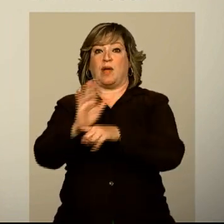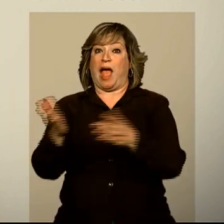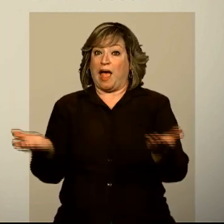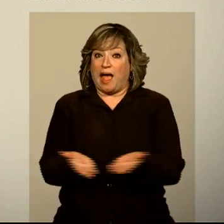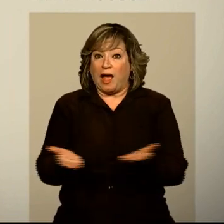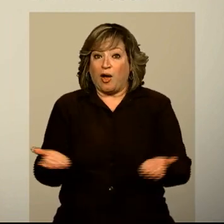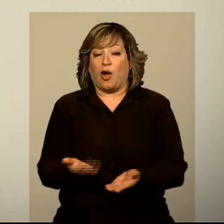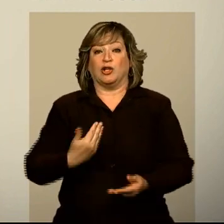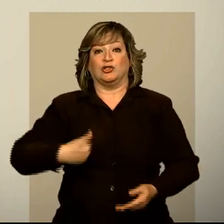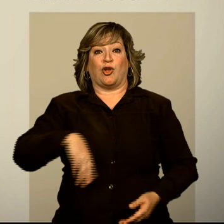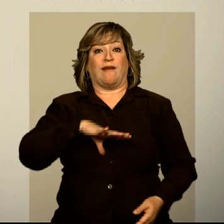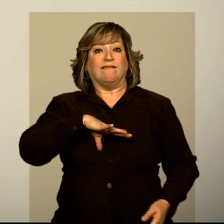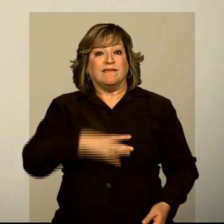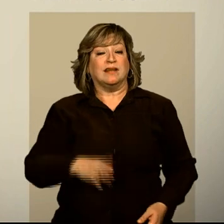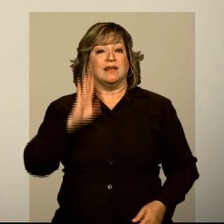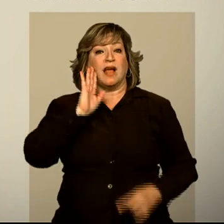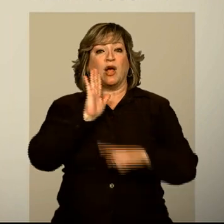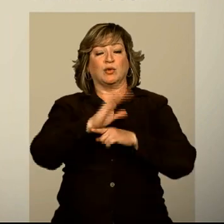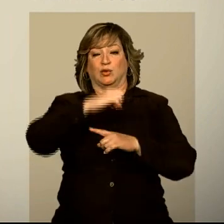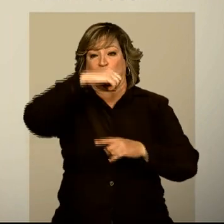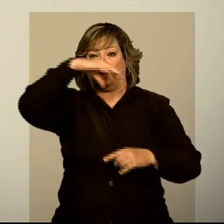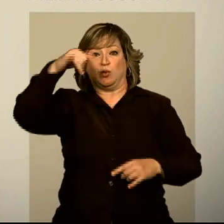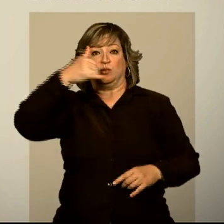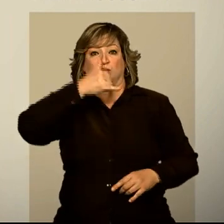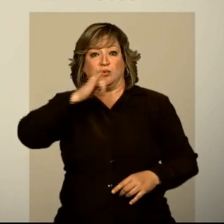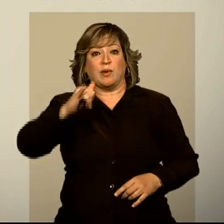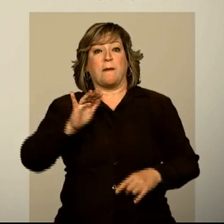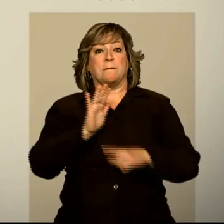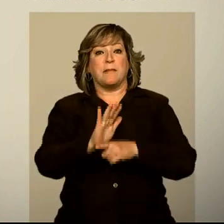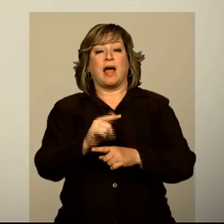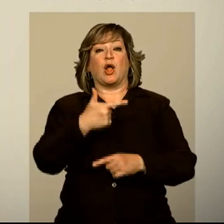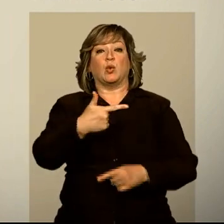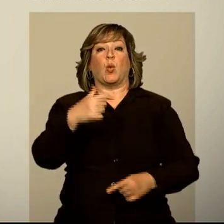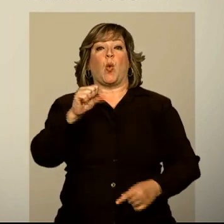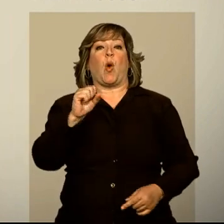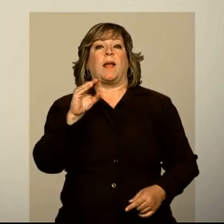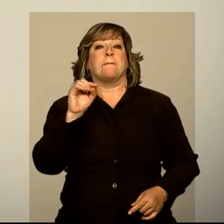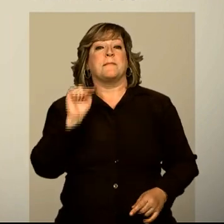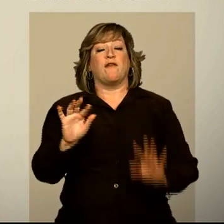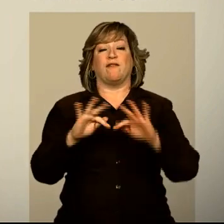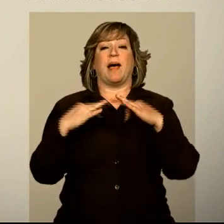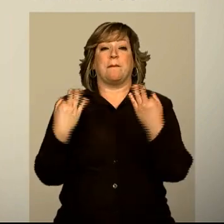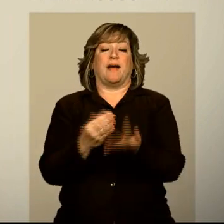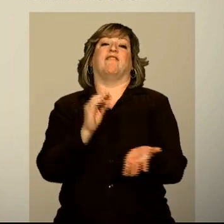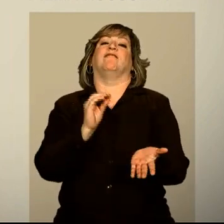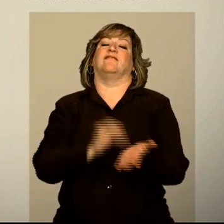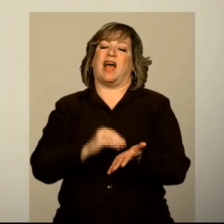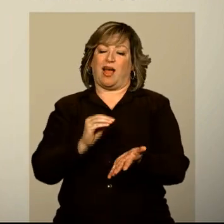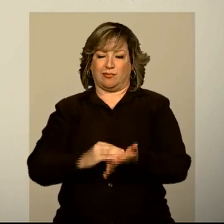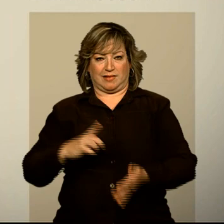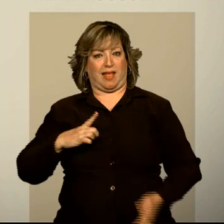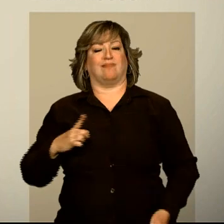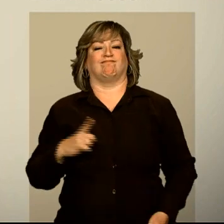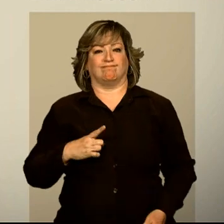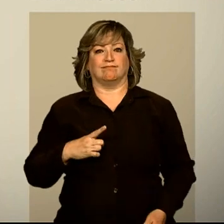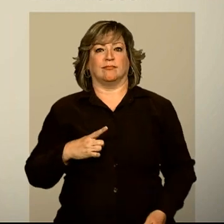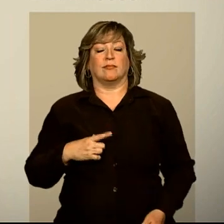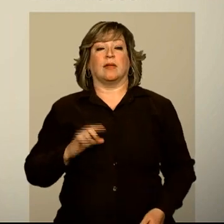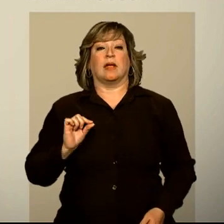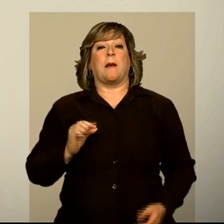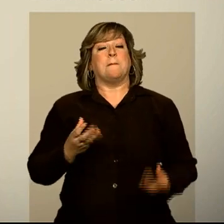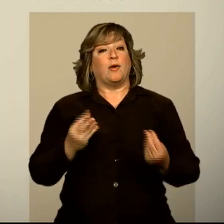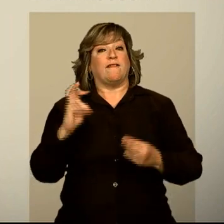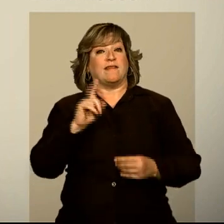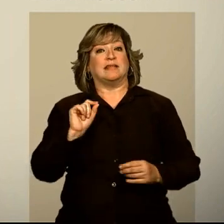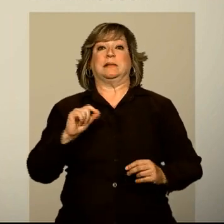agora o nosso desafio é levar Luz elétrica para as 280 mil famílias que ainda falta muitas vezes